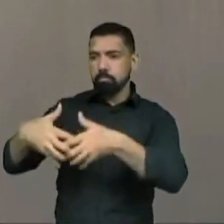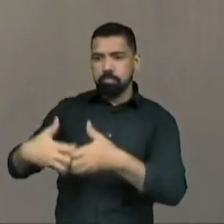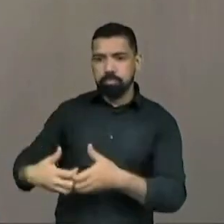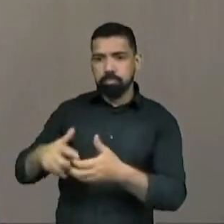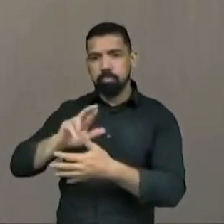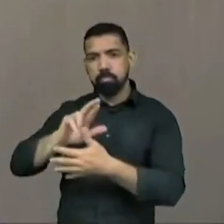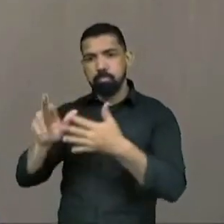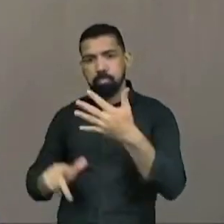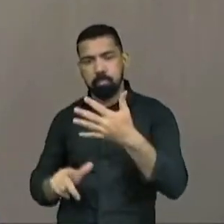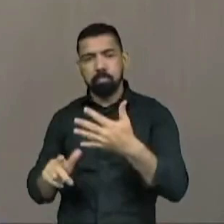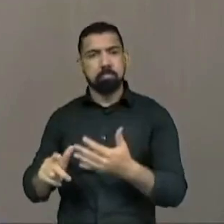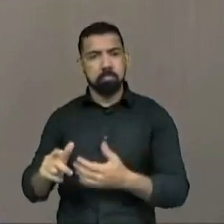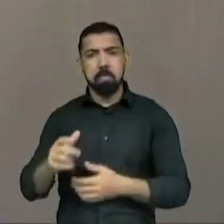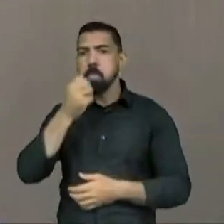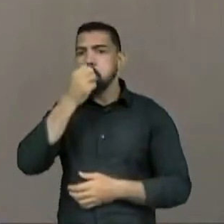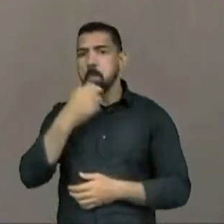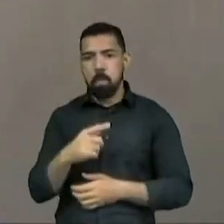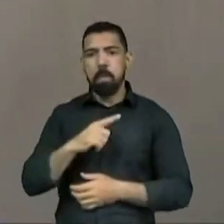mundo.